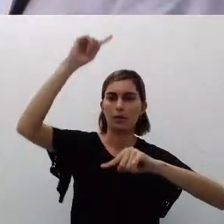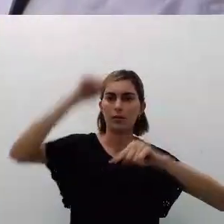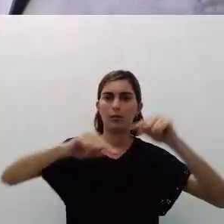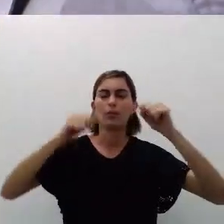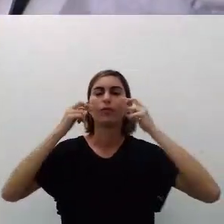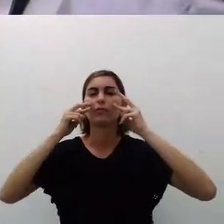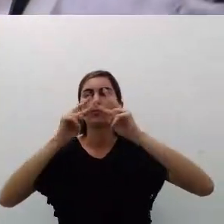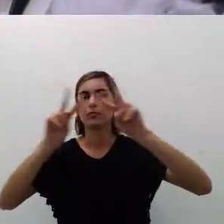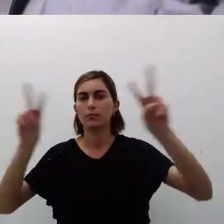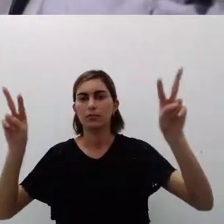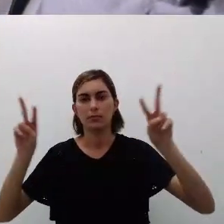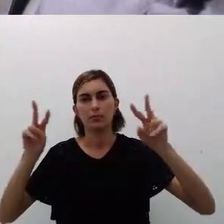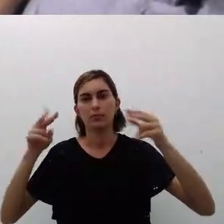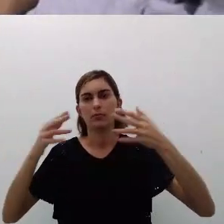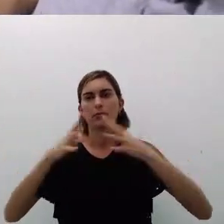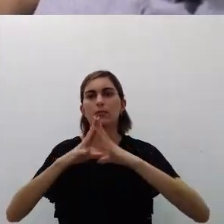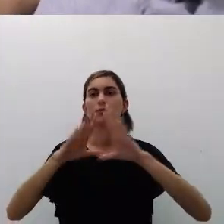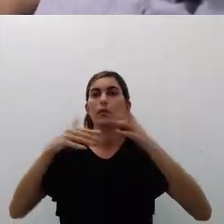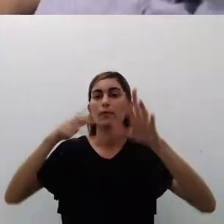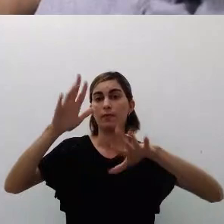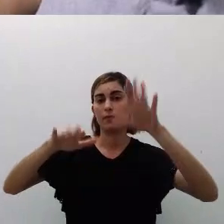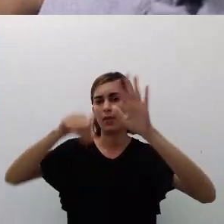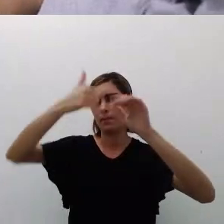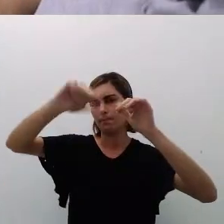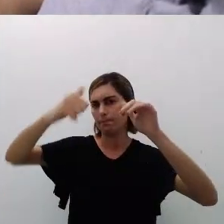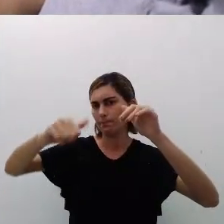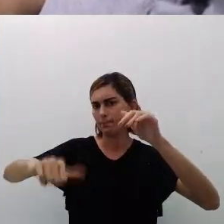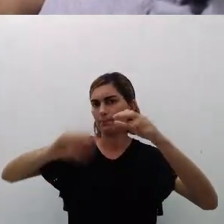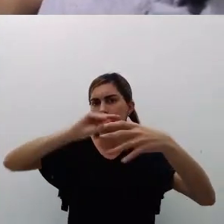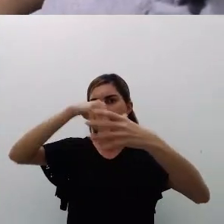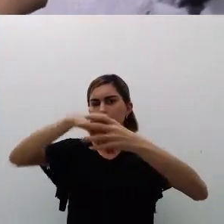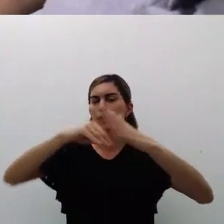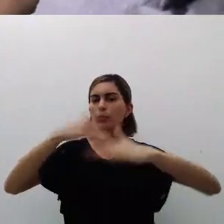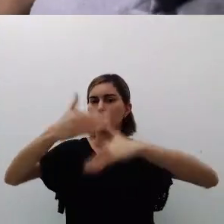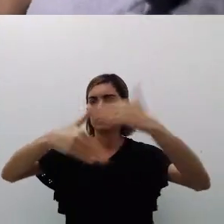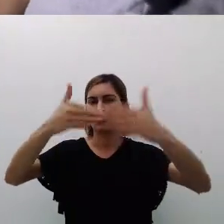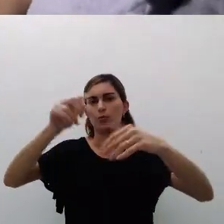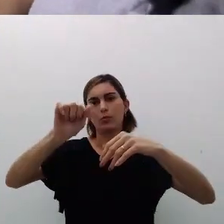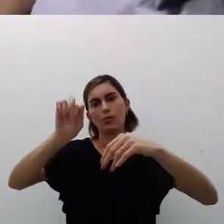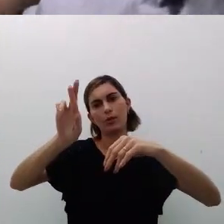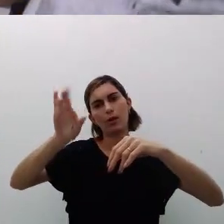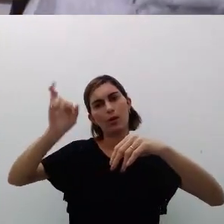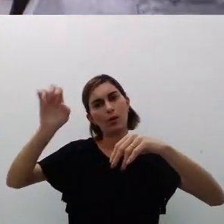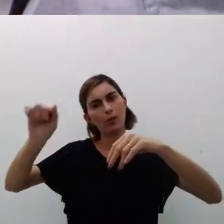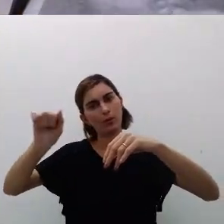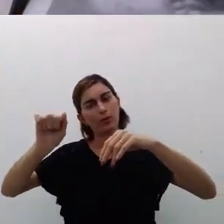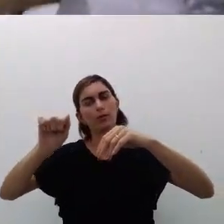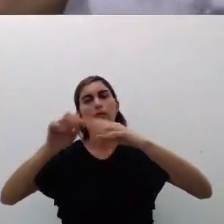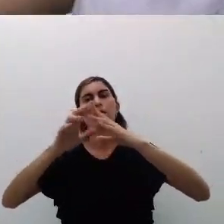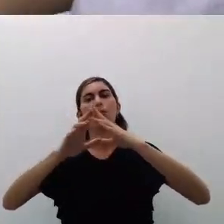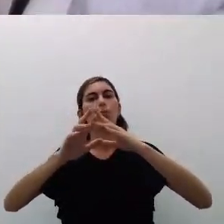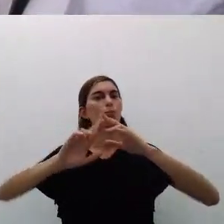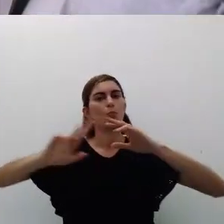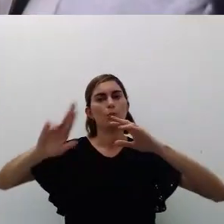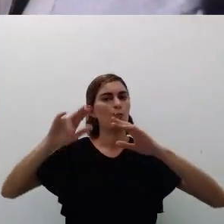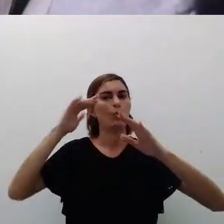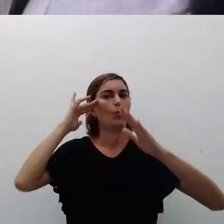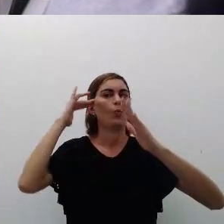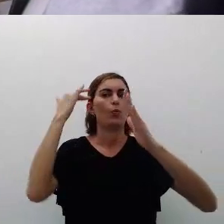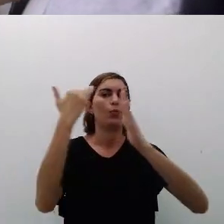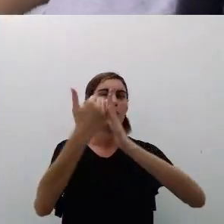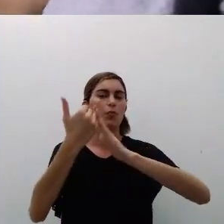Avaliando aqui dentro da proporção áurea, não segue, né, tanto essa proporção